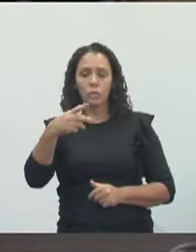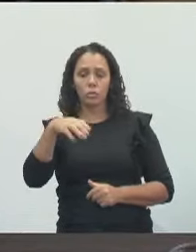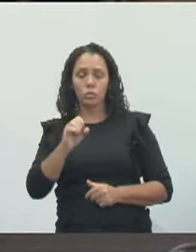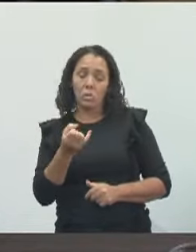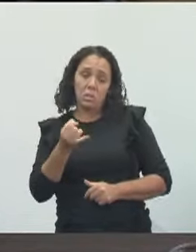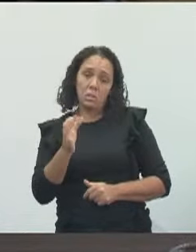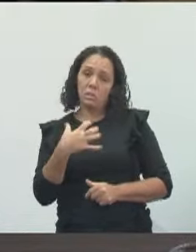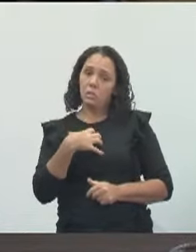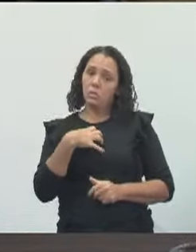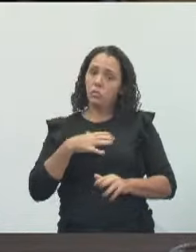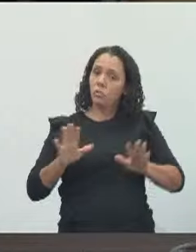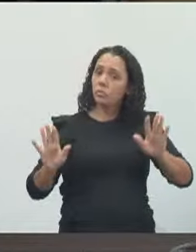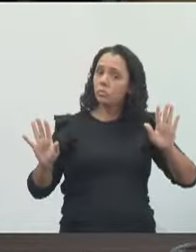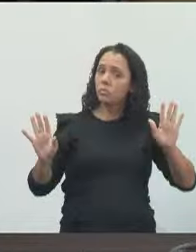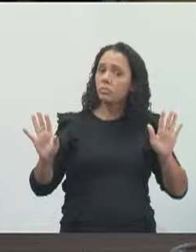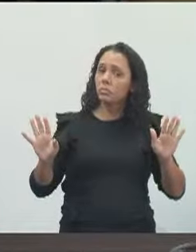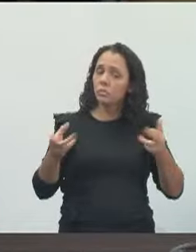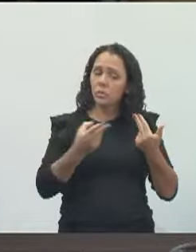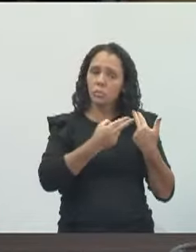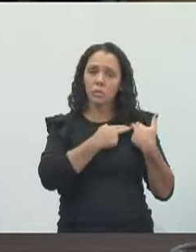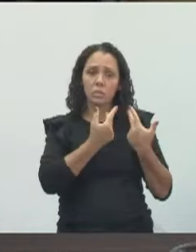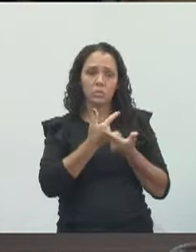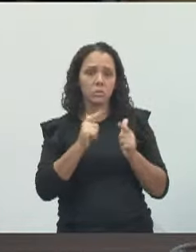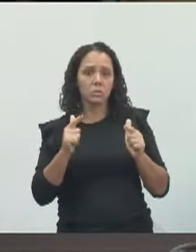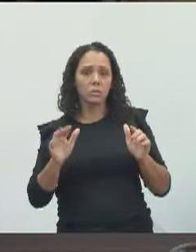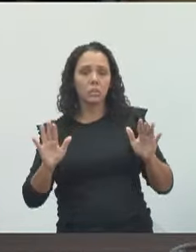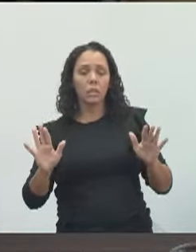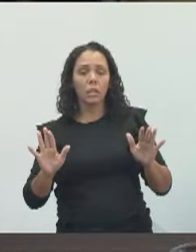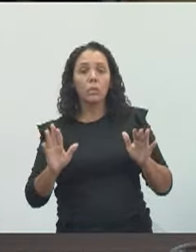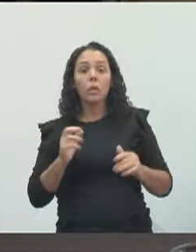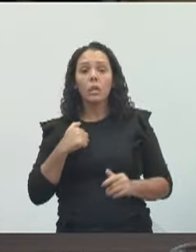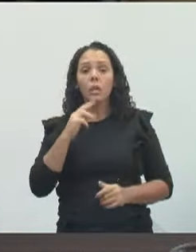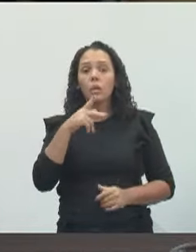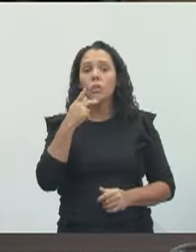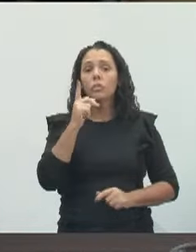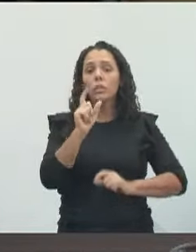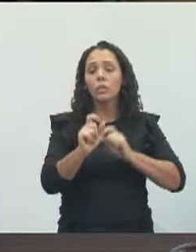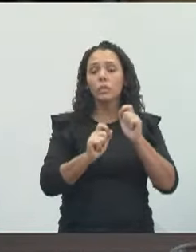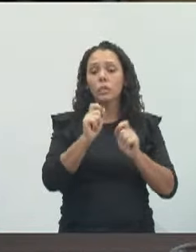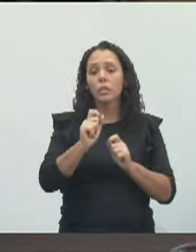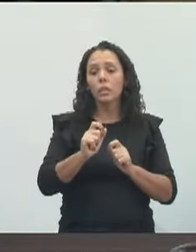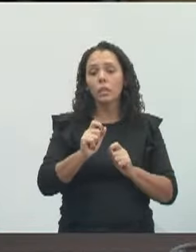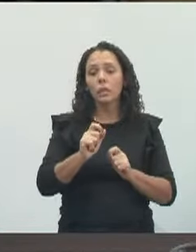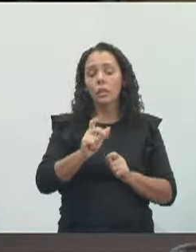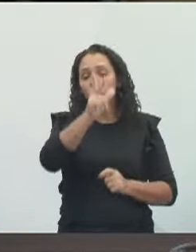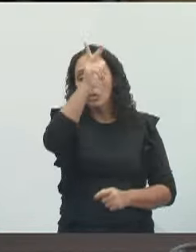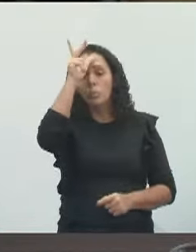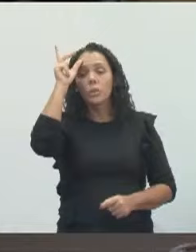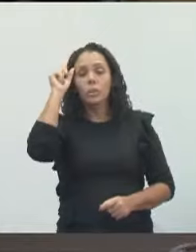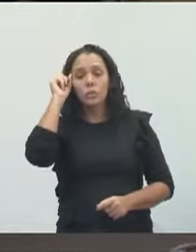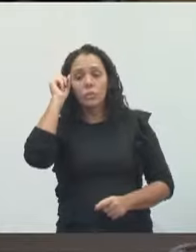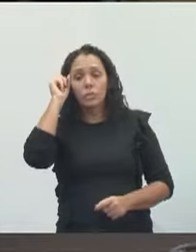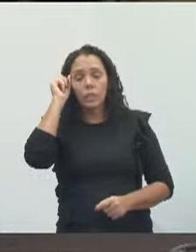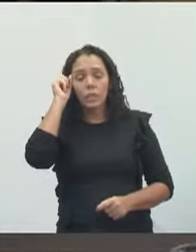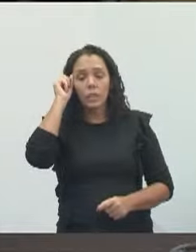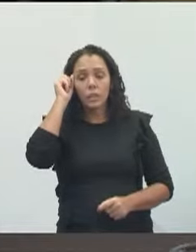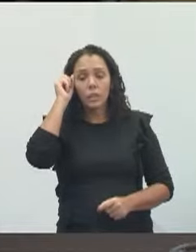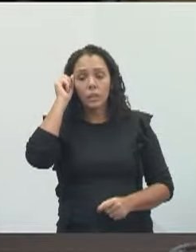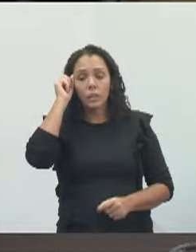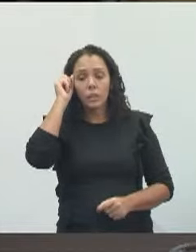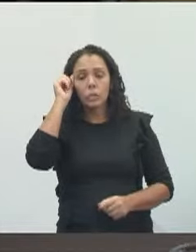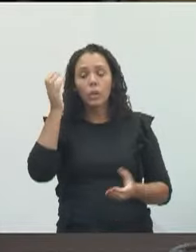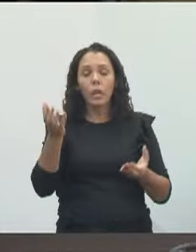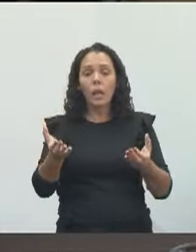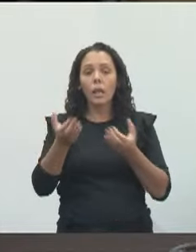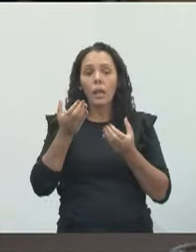não tenho nenhuma responsabilidade acerca disso. O que eu disse é que o prefeito quer a toque de caixa